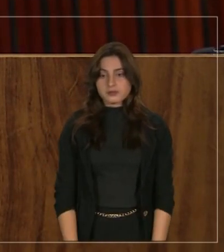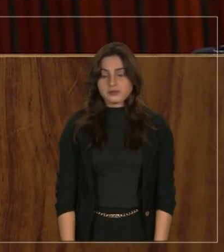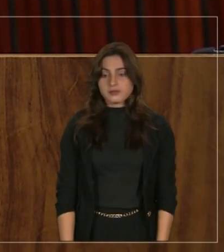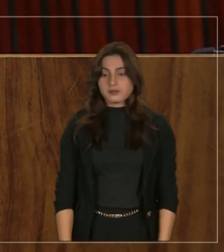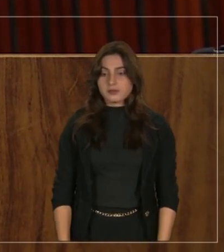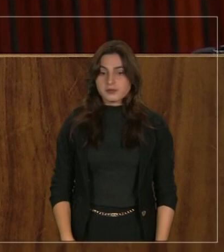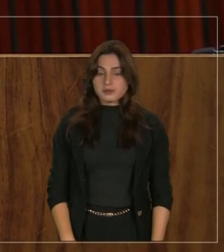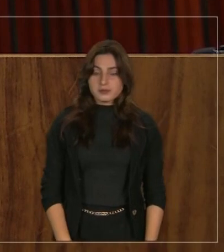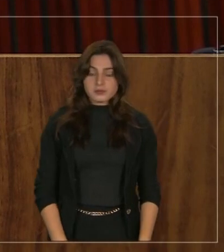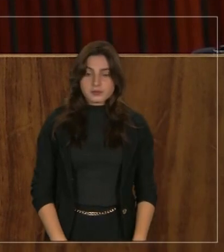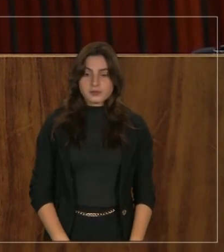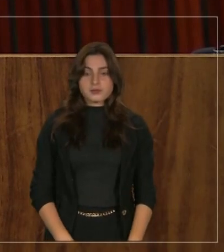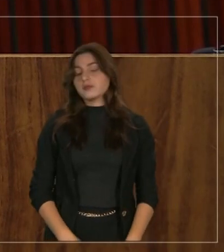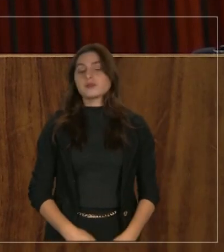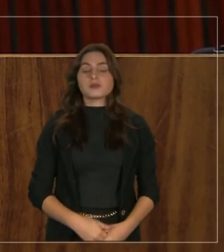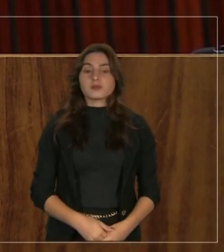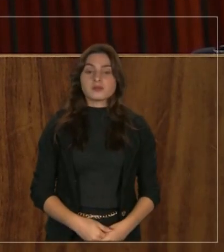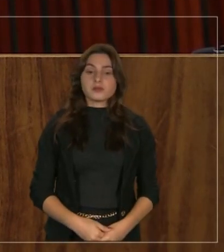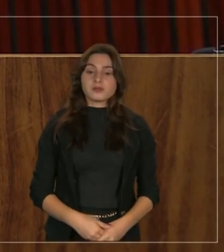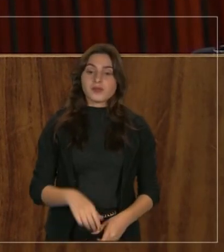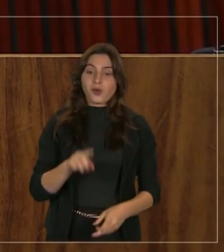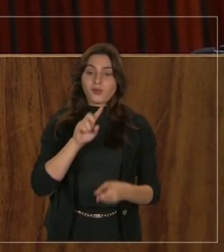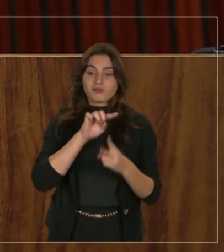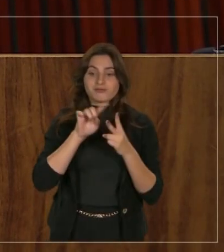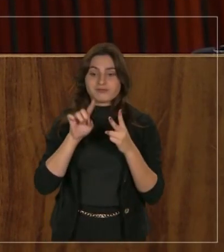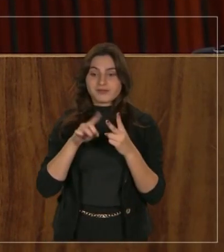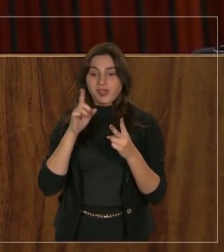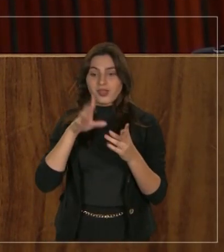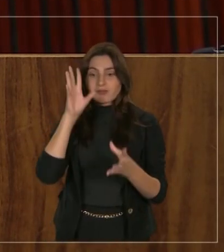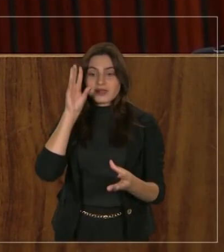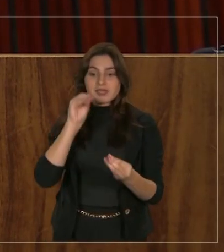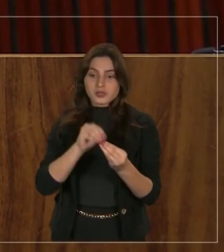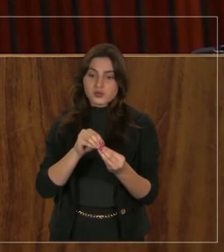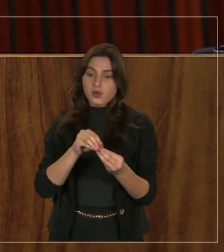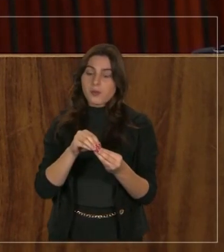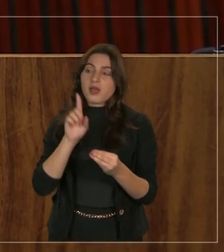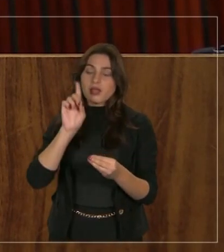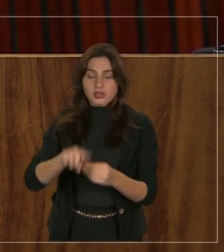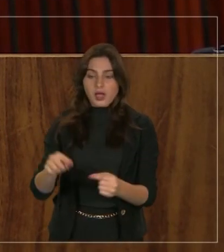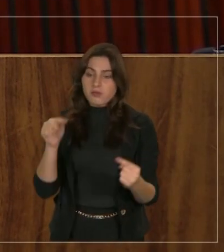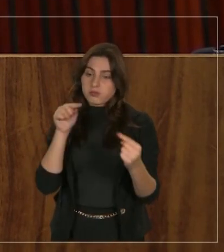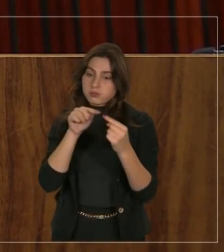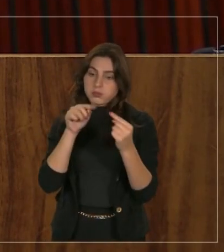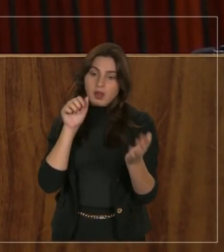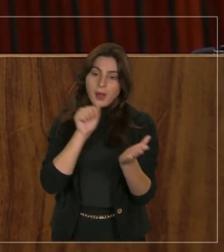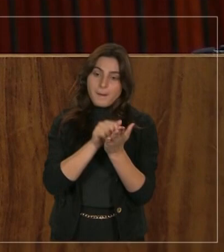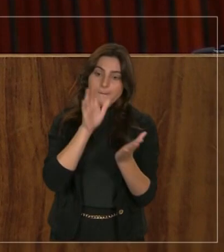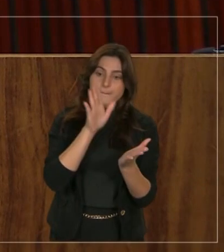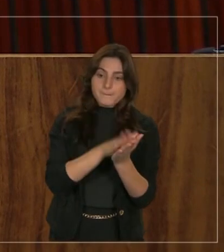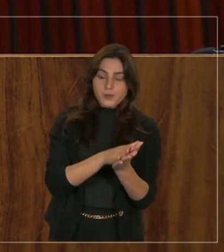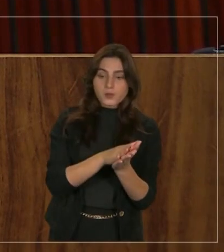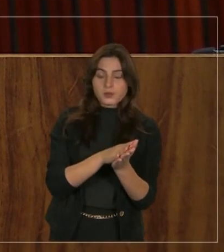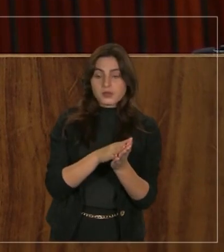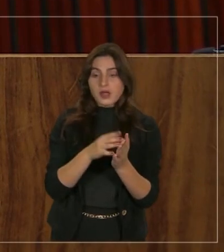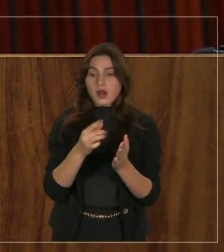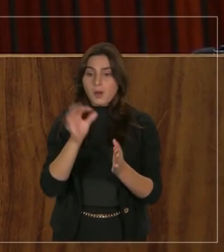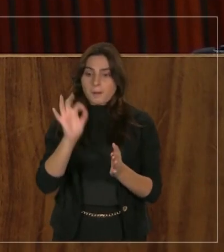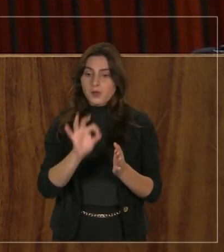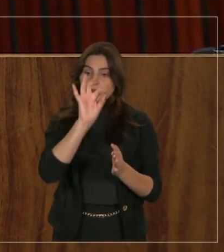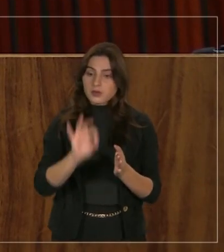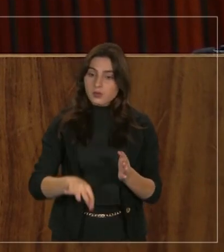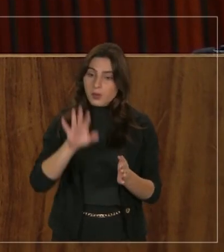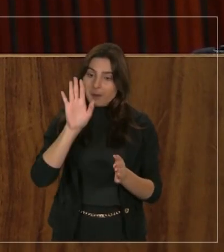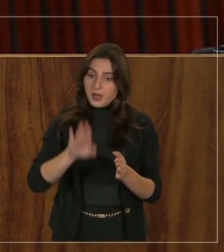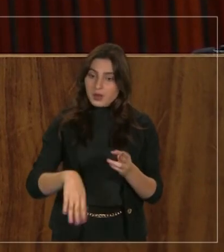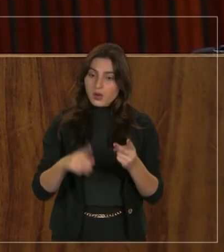candidato beneficiário O que é suficiente para aplicar a multa a ambos ainda que menor percentual para